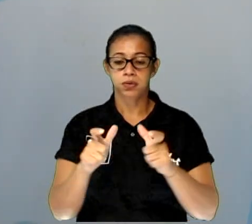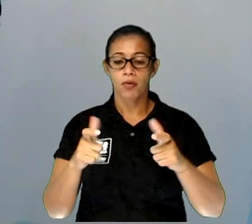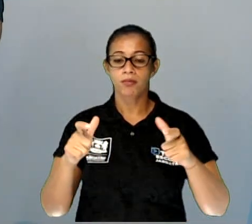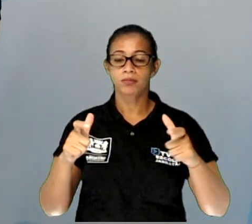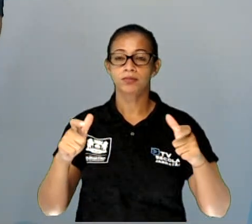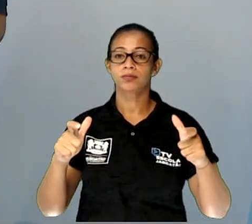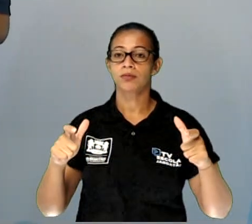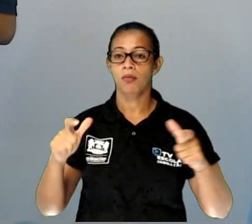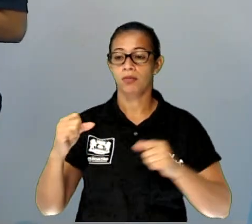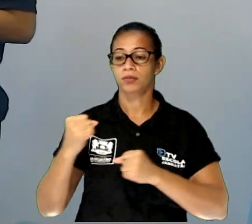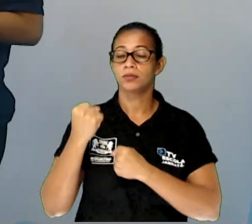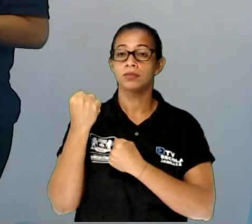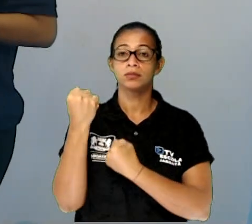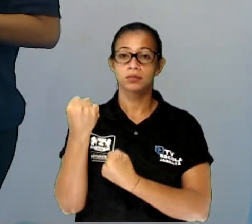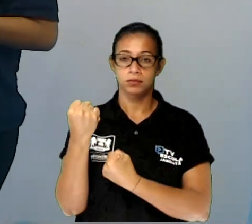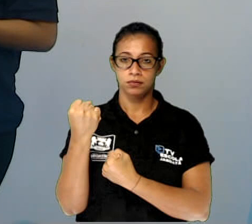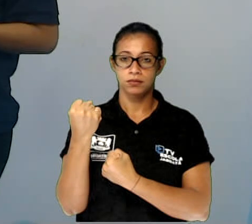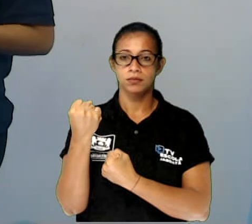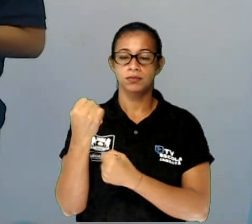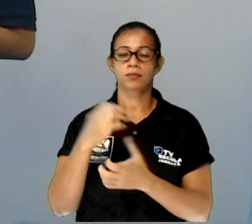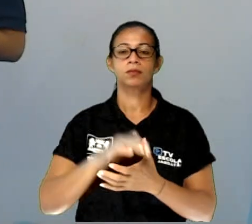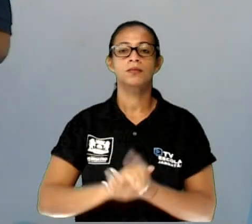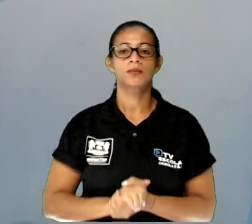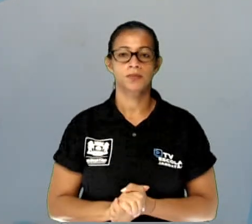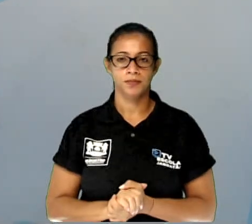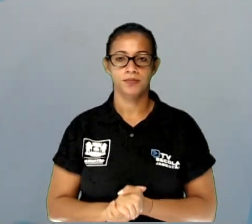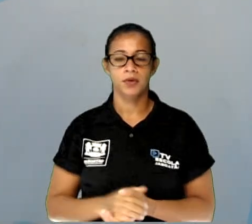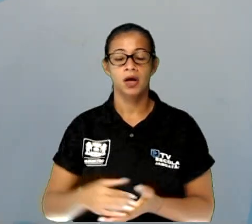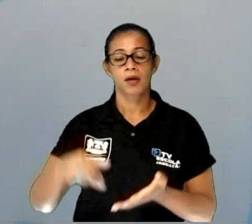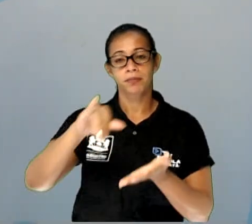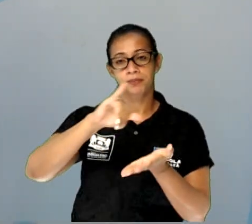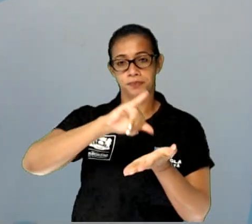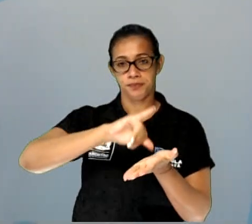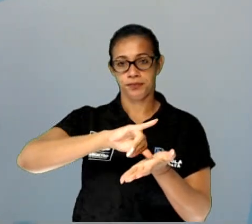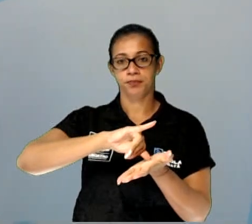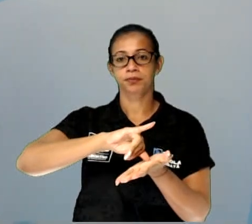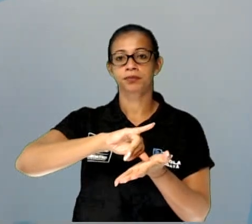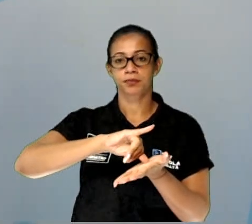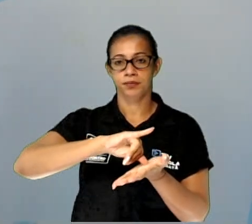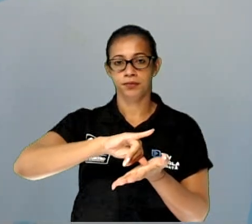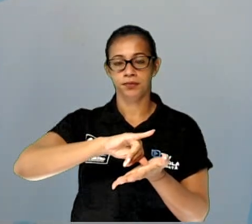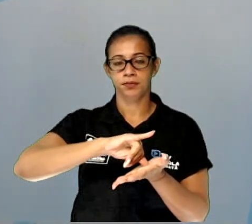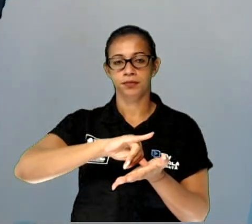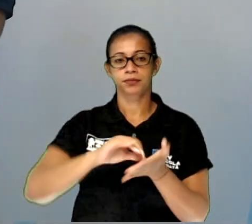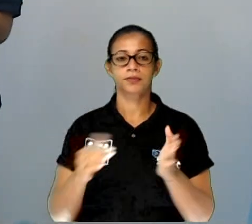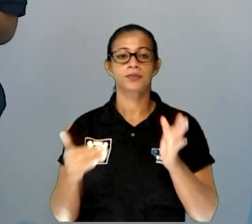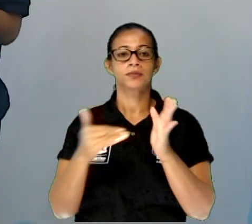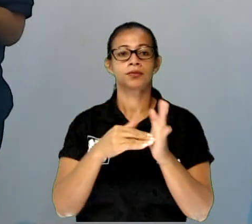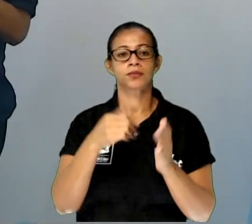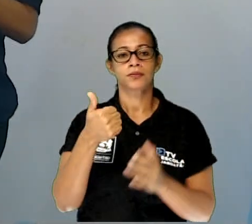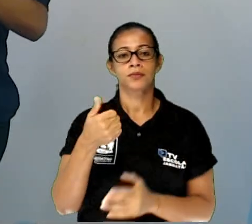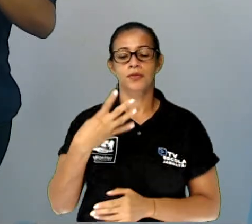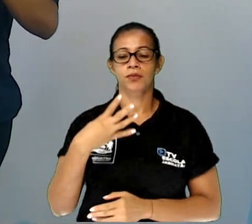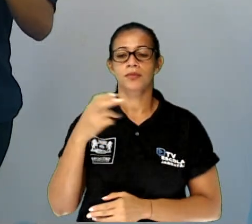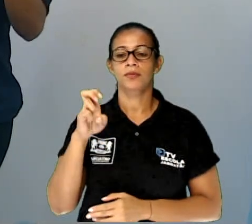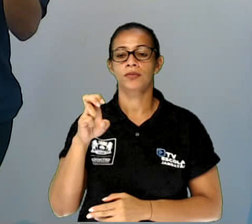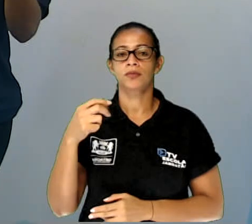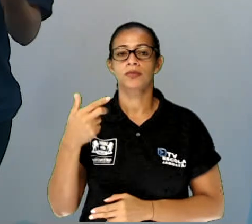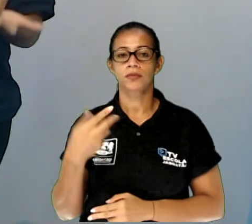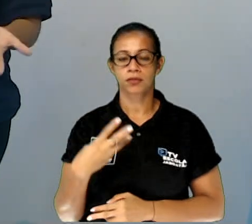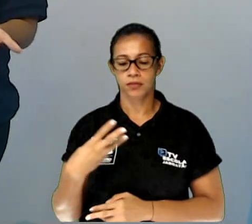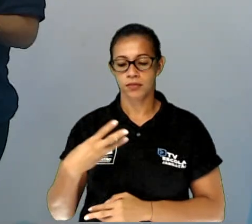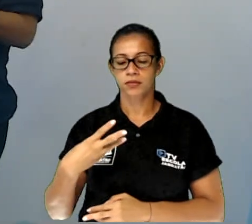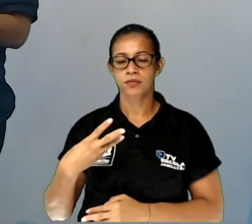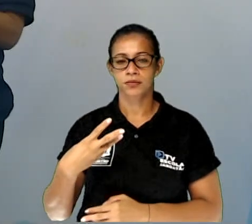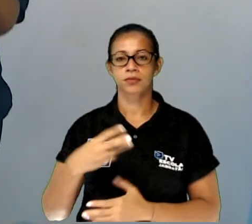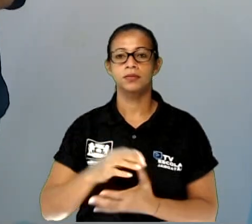Império Bizantino de maneira geral. A capital foi sede do Império Oriental até o ano de 1453, quando foi